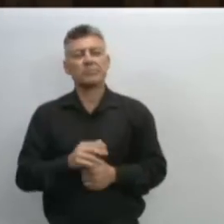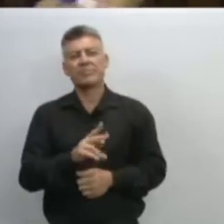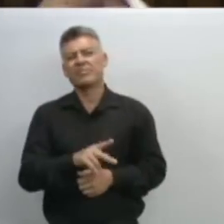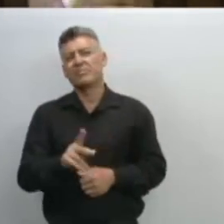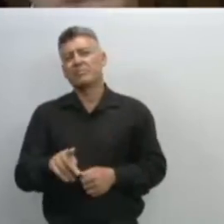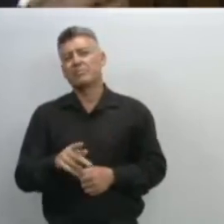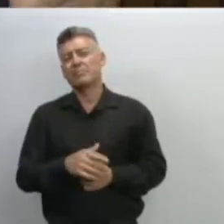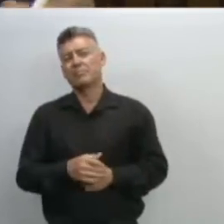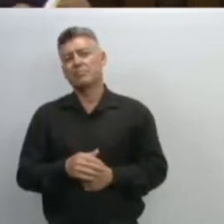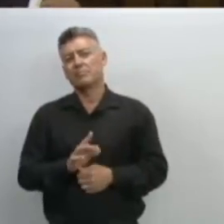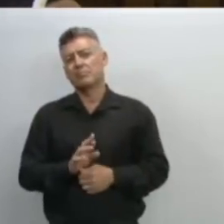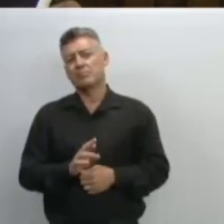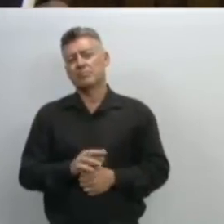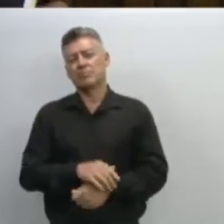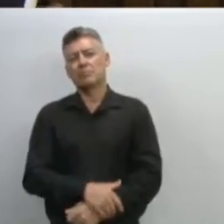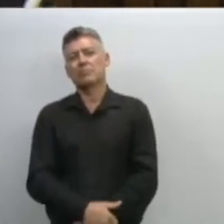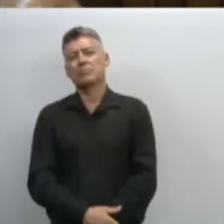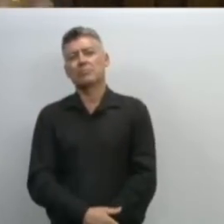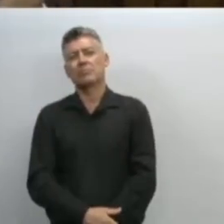Robério.